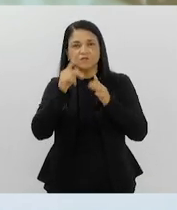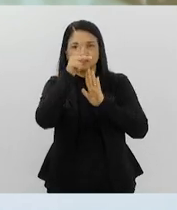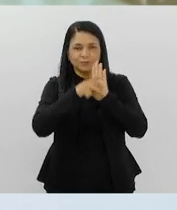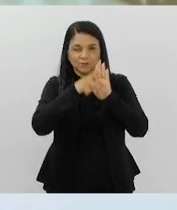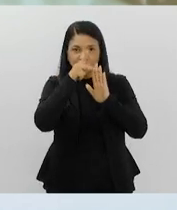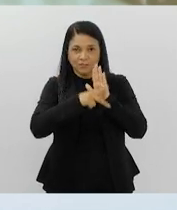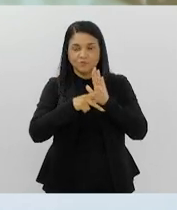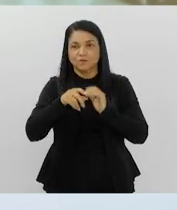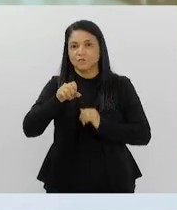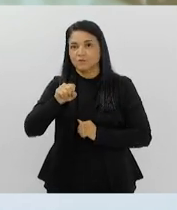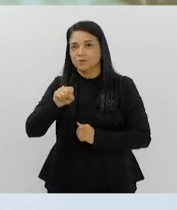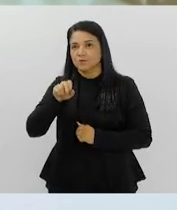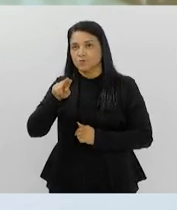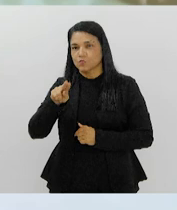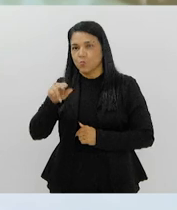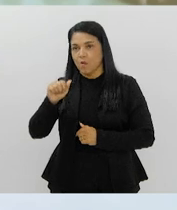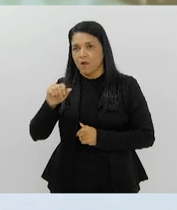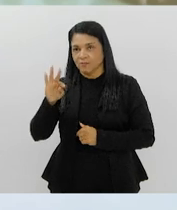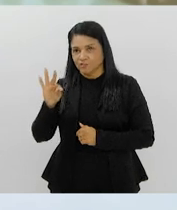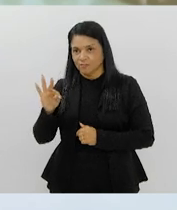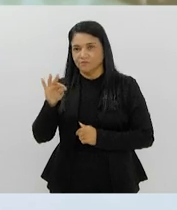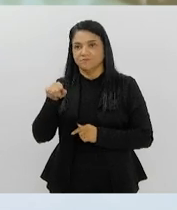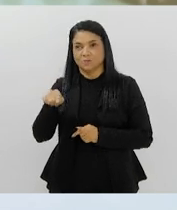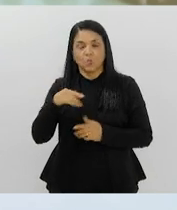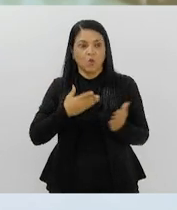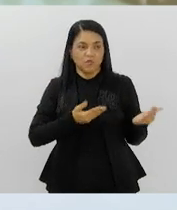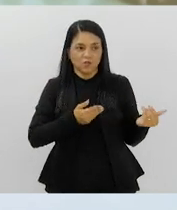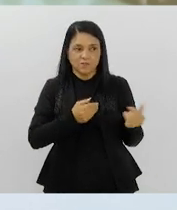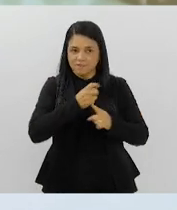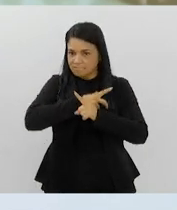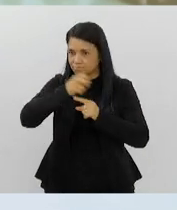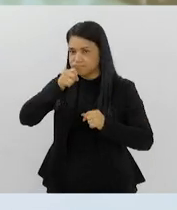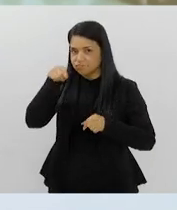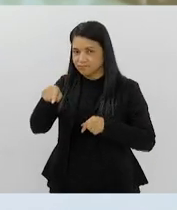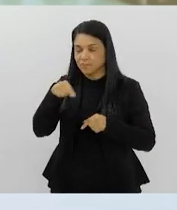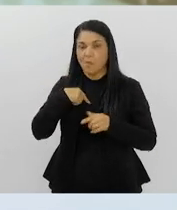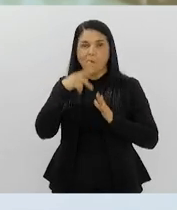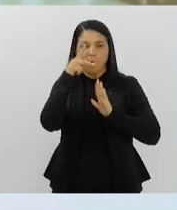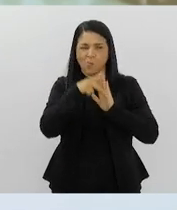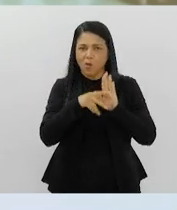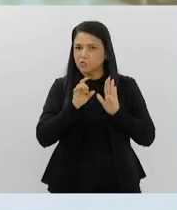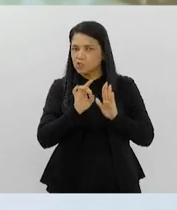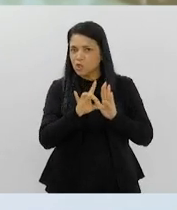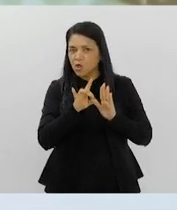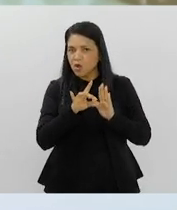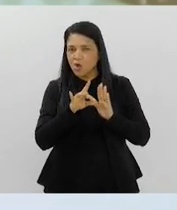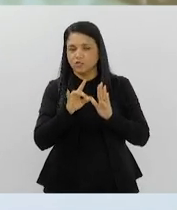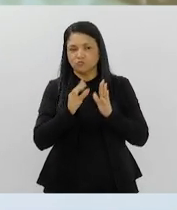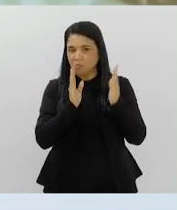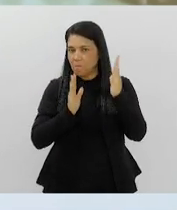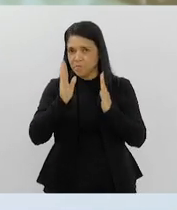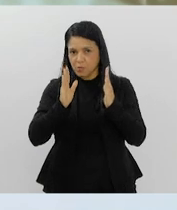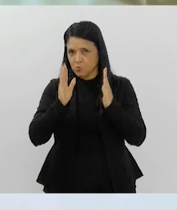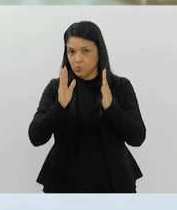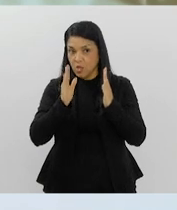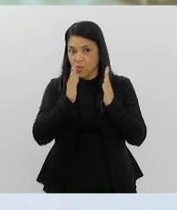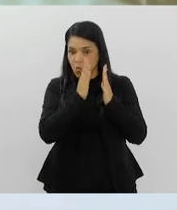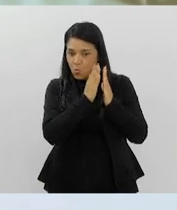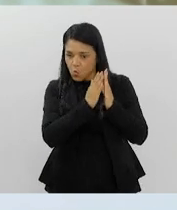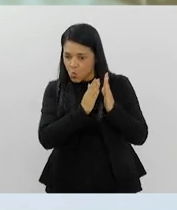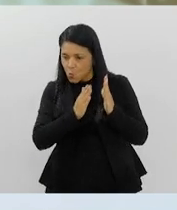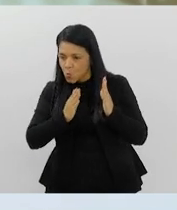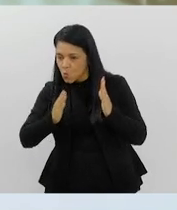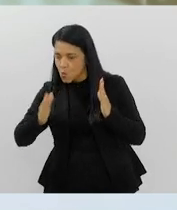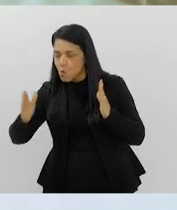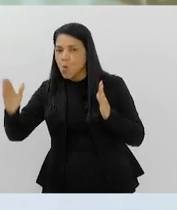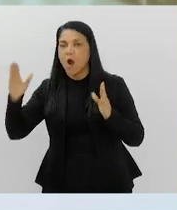SWAT, Seja um Adolescente de Triunfo, com o mesmo intuito, só que esse projeto, ele não é apenas de um período no ano, ele é durante todo o ano